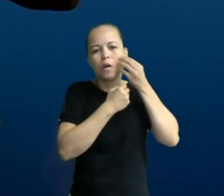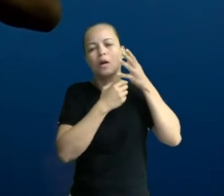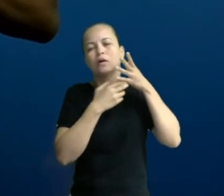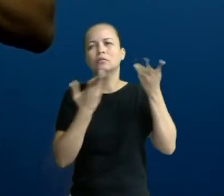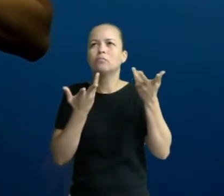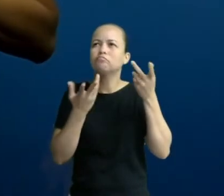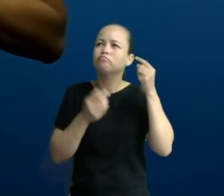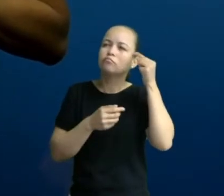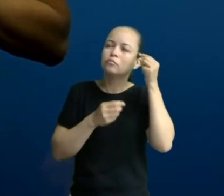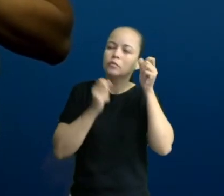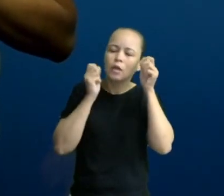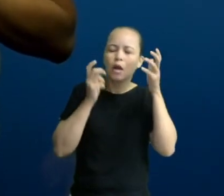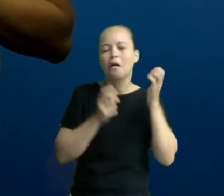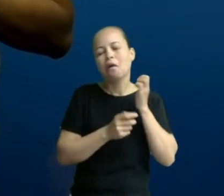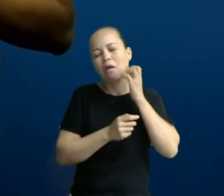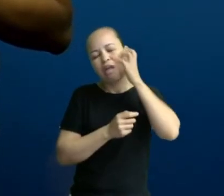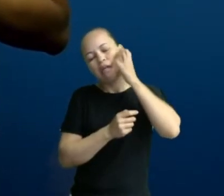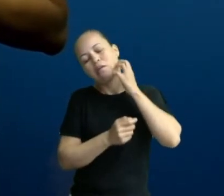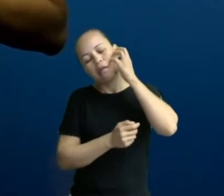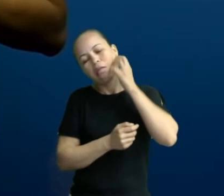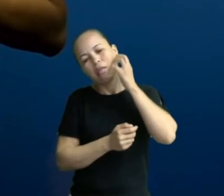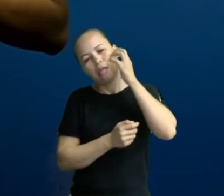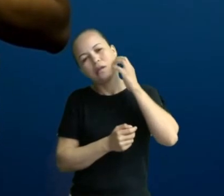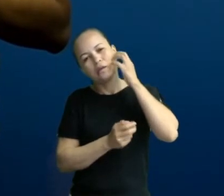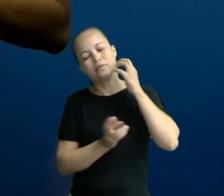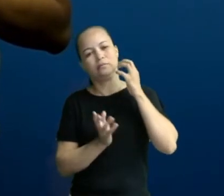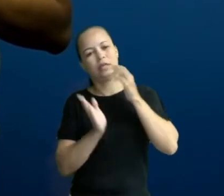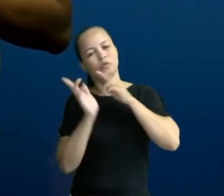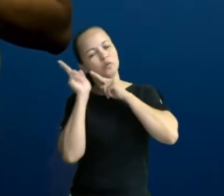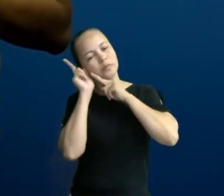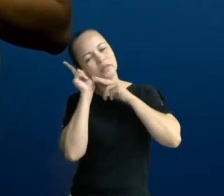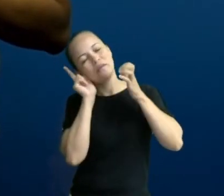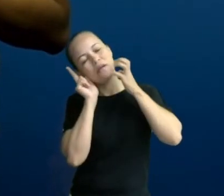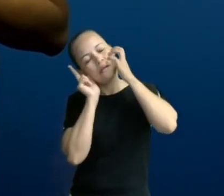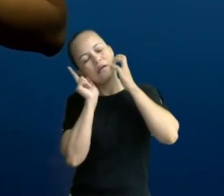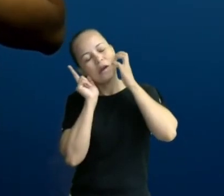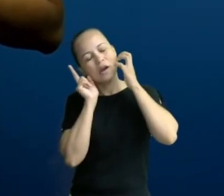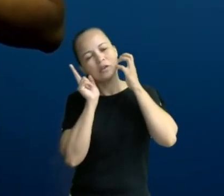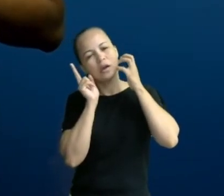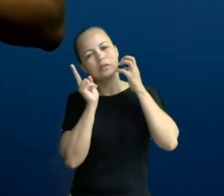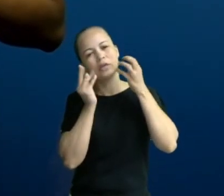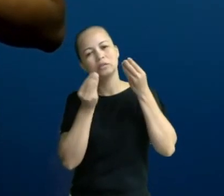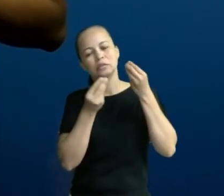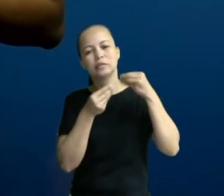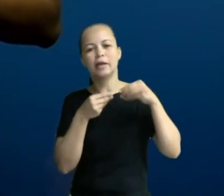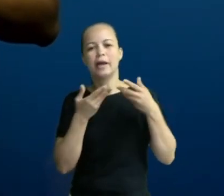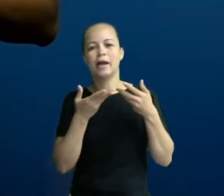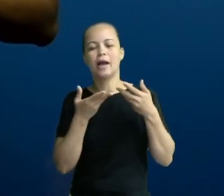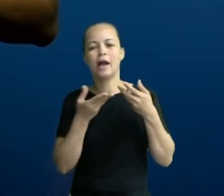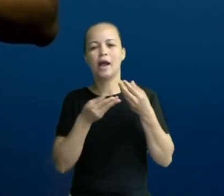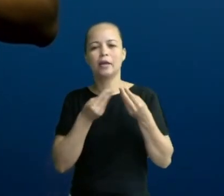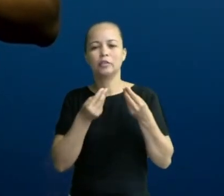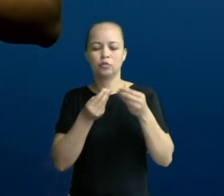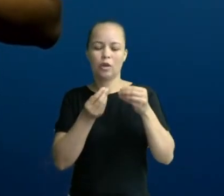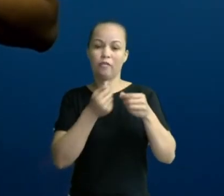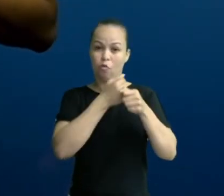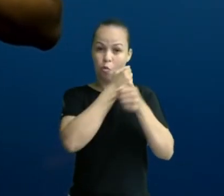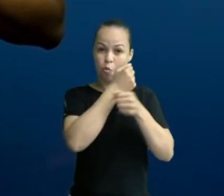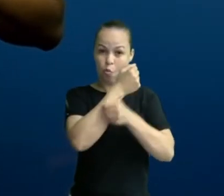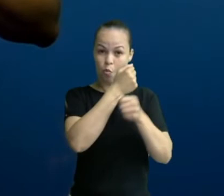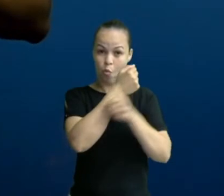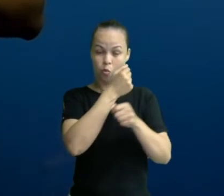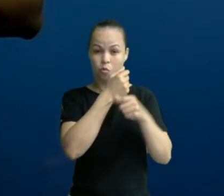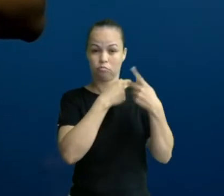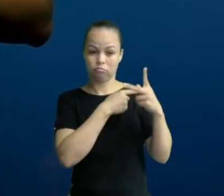horário que tu tá meio sonolento, tu coça. No que tu coça, tu leva esse bolo fecal, esse dejeto deixado por ele lá, que